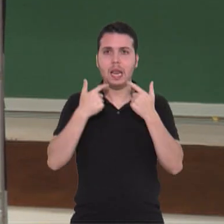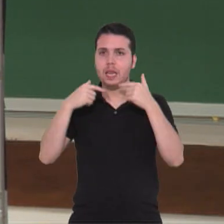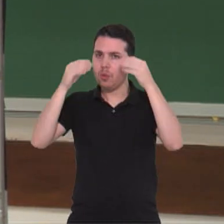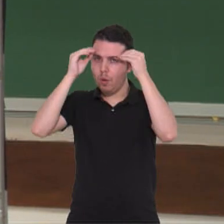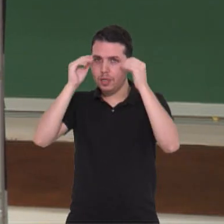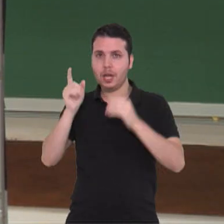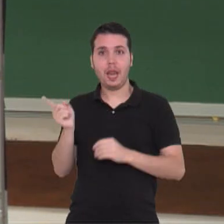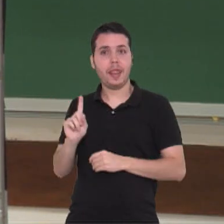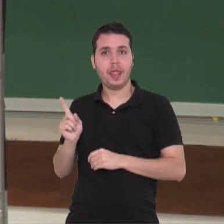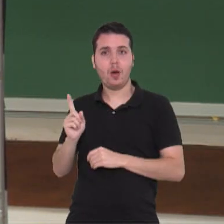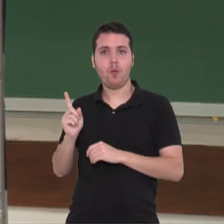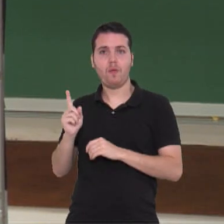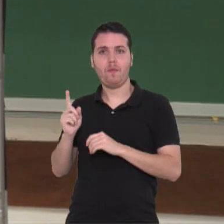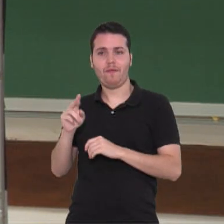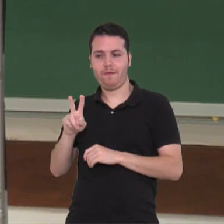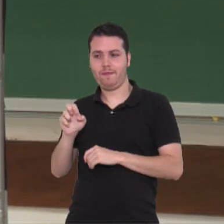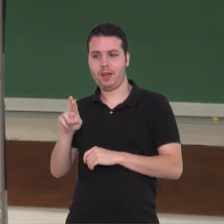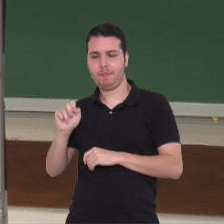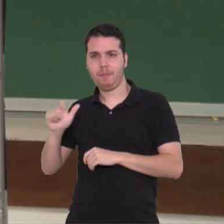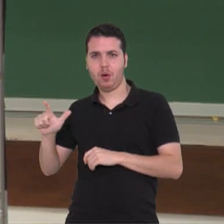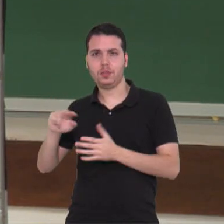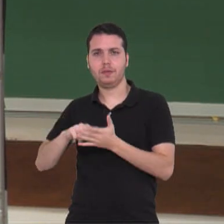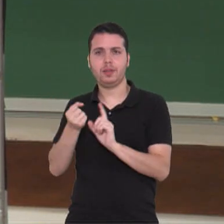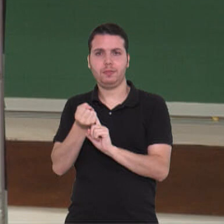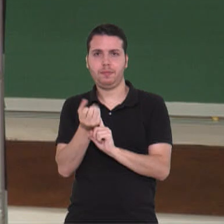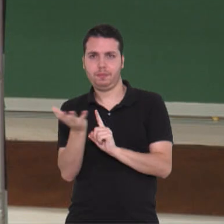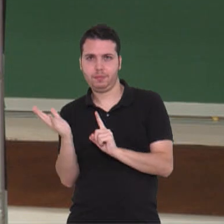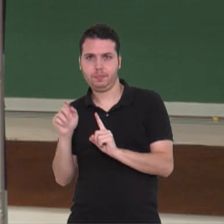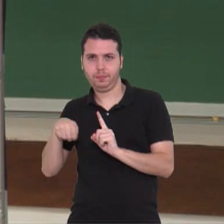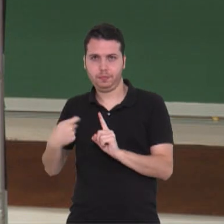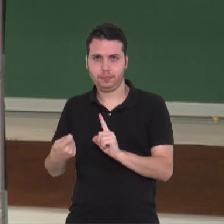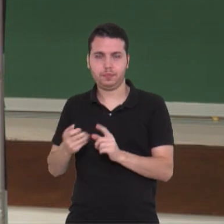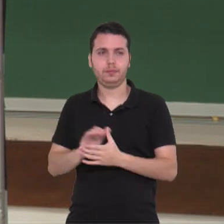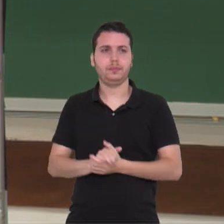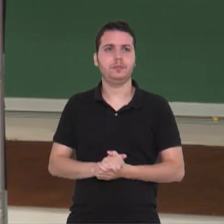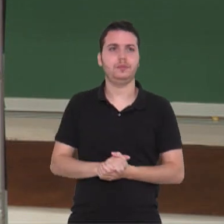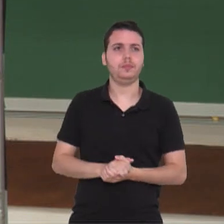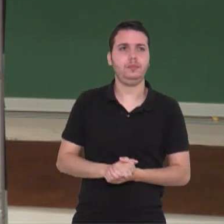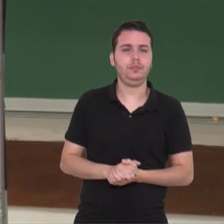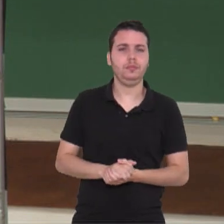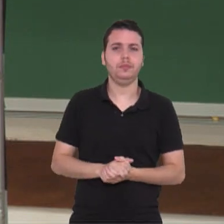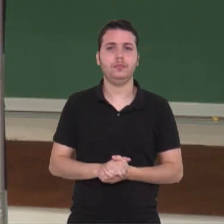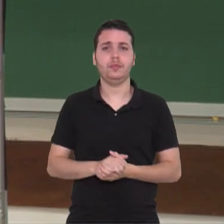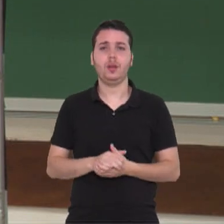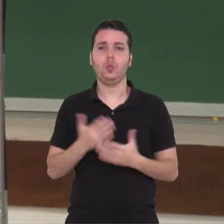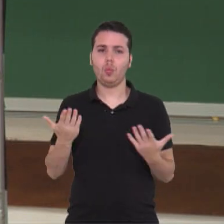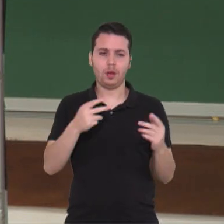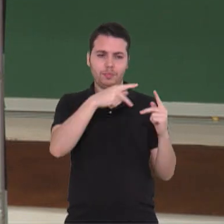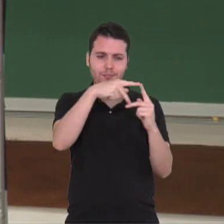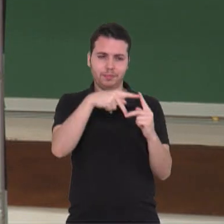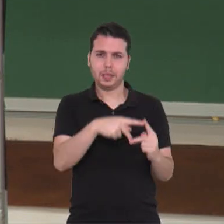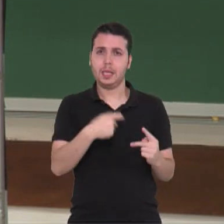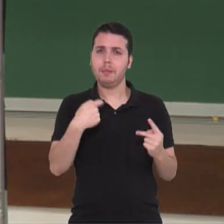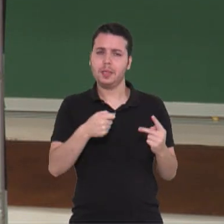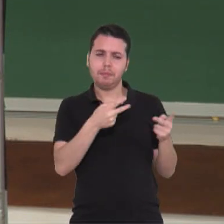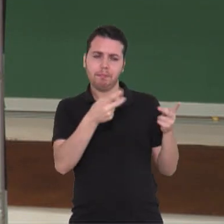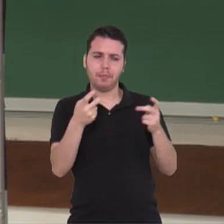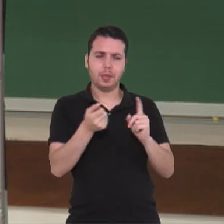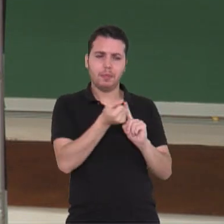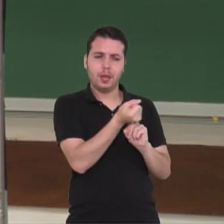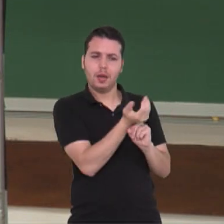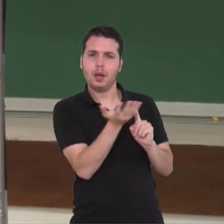você precisa observar muito bem a parte não verbal do texto, para você poder